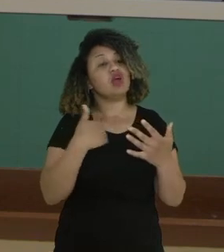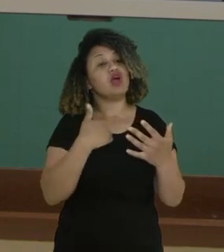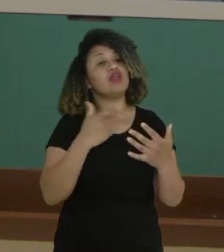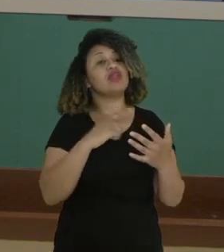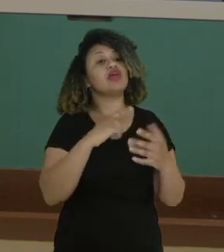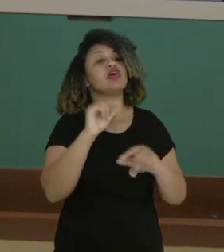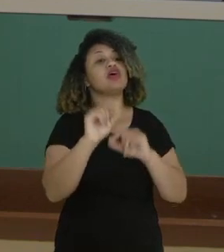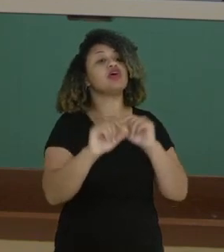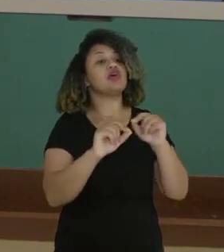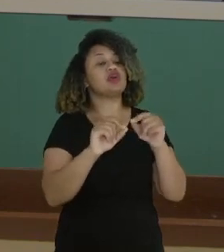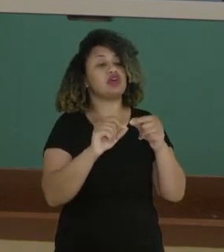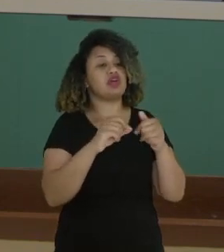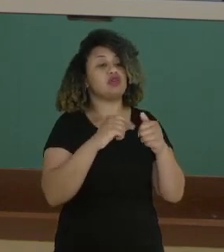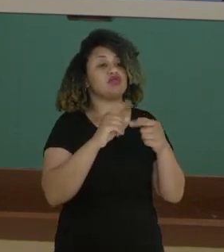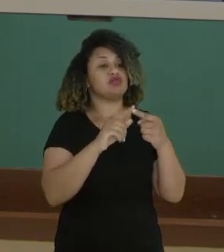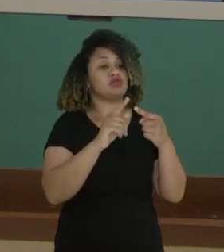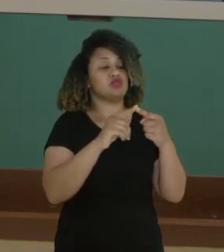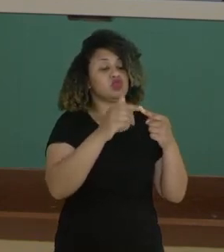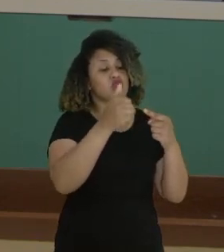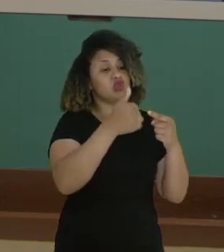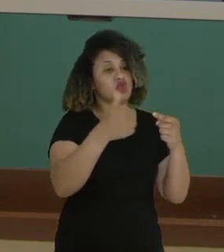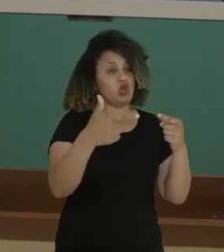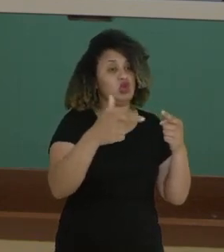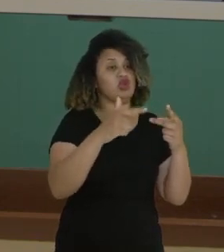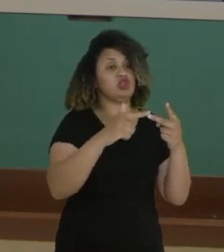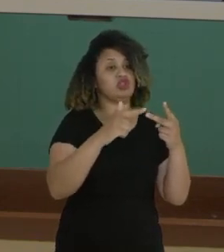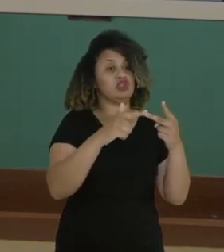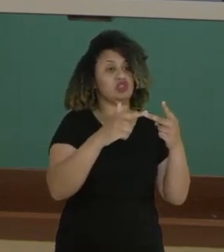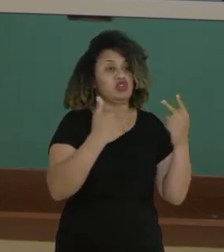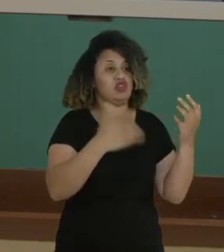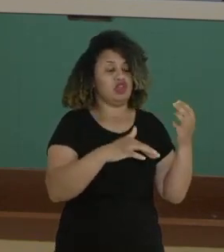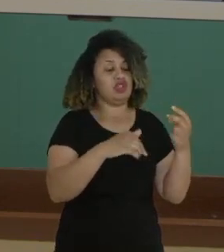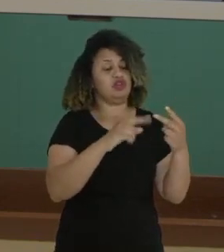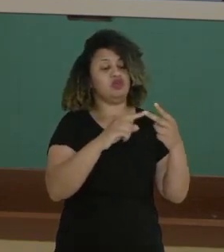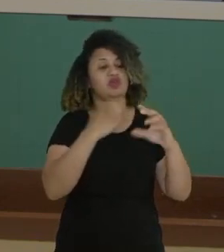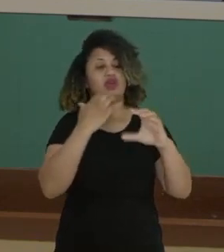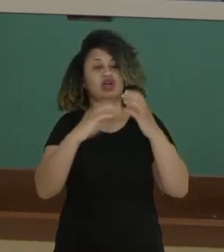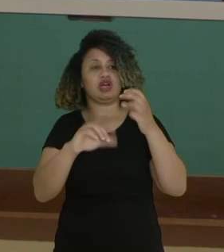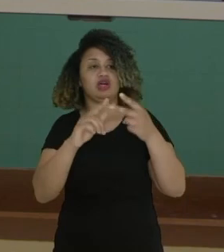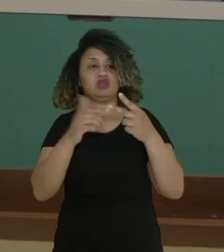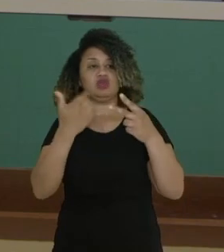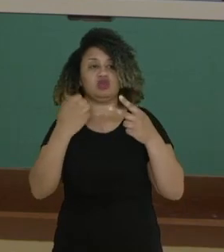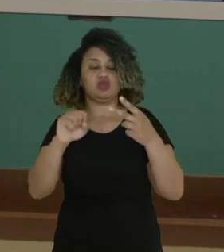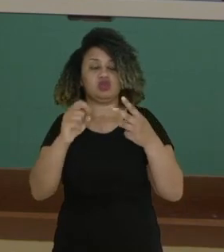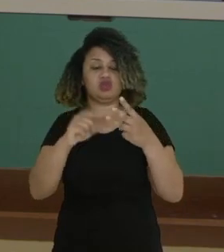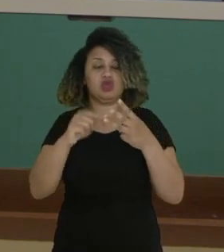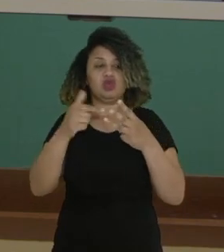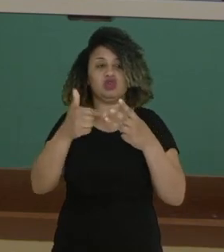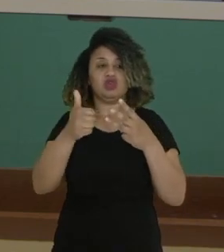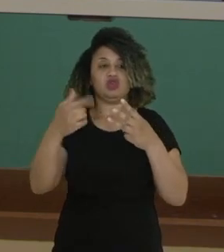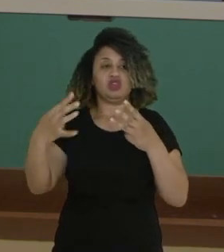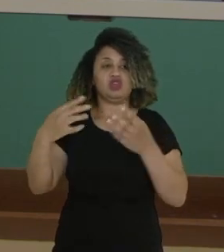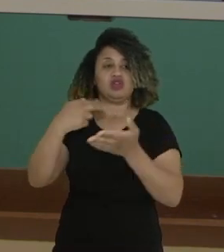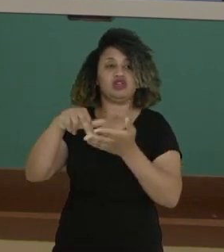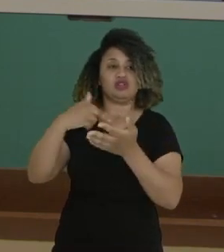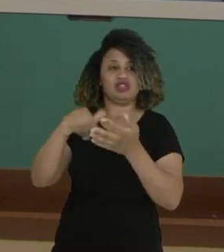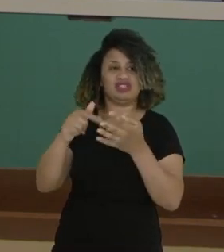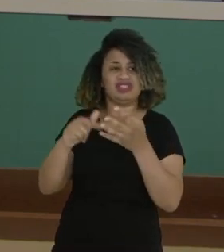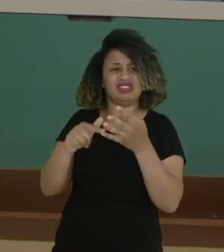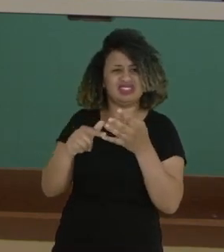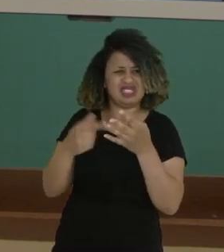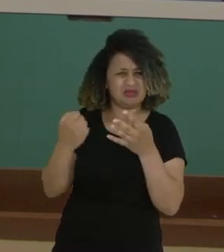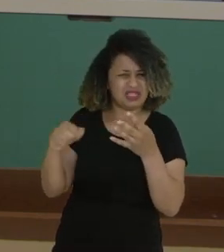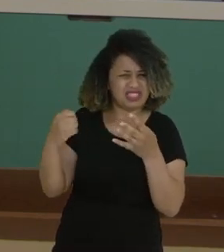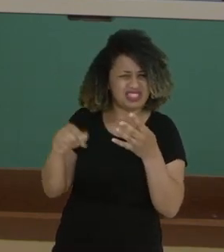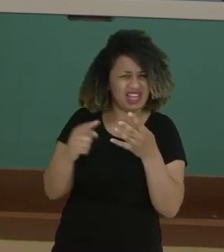aqui? 12 do violão, 18 do canto, 24 da dança. Precisava ter feito essa